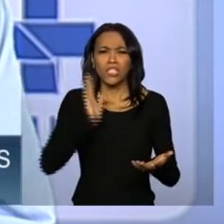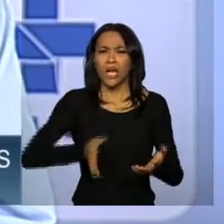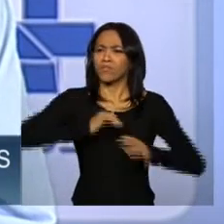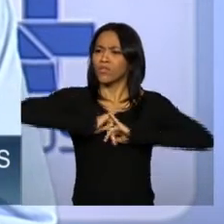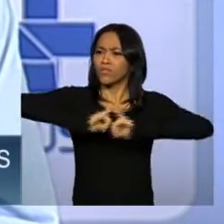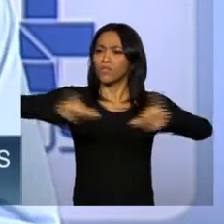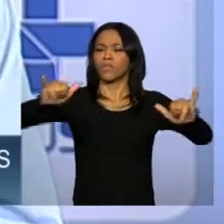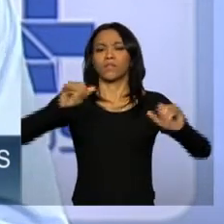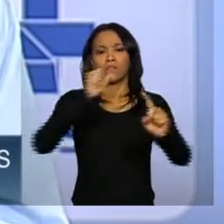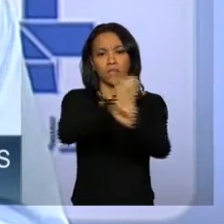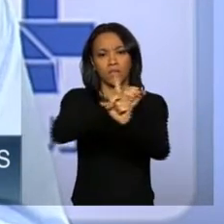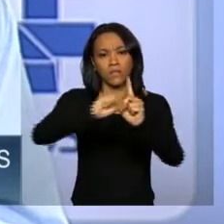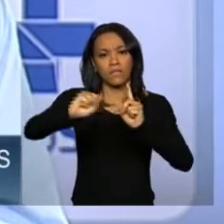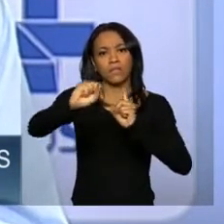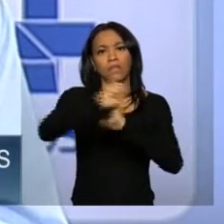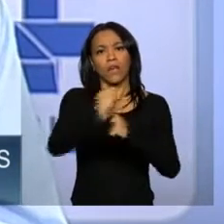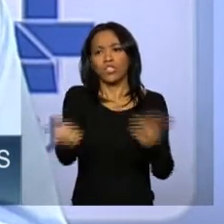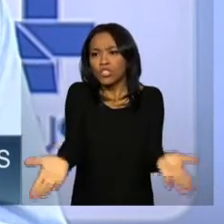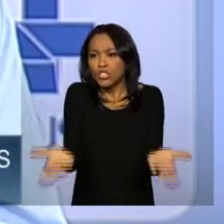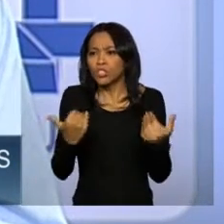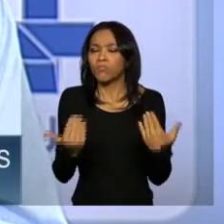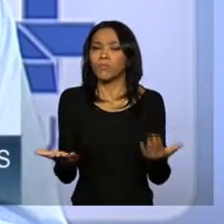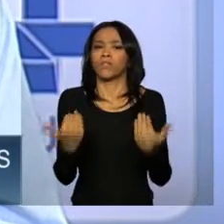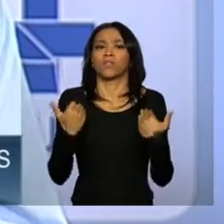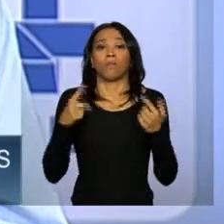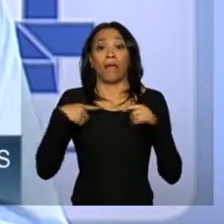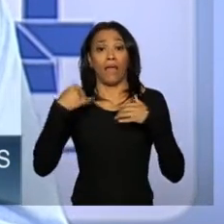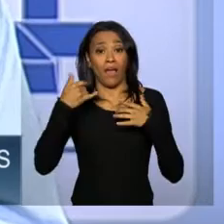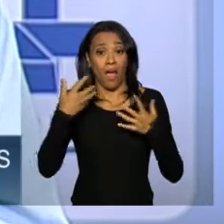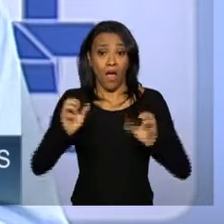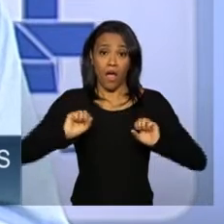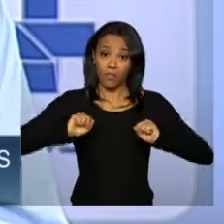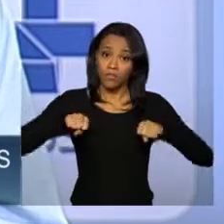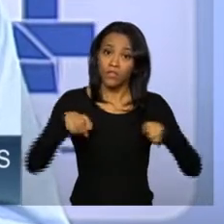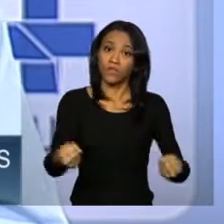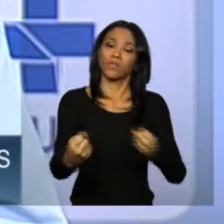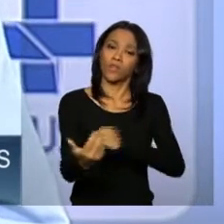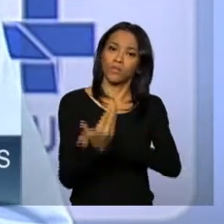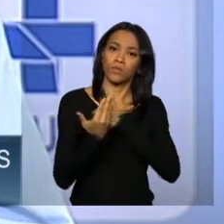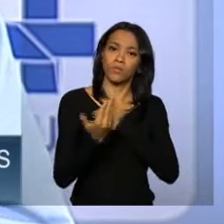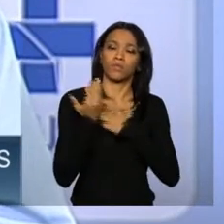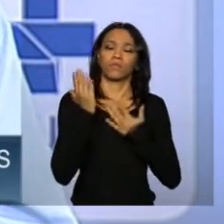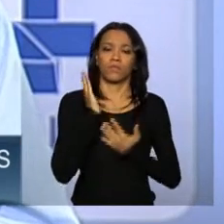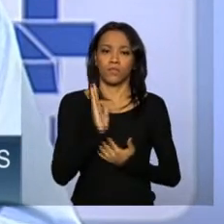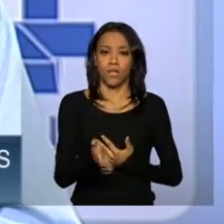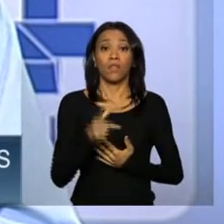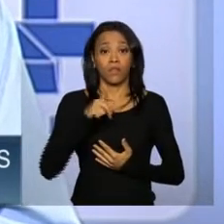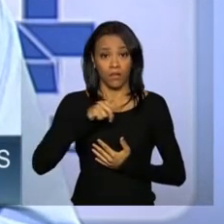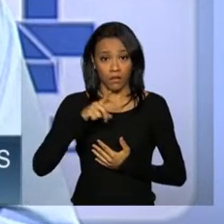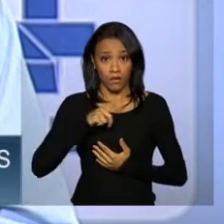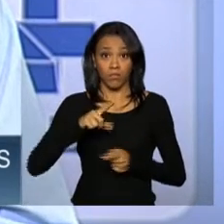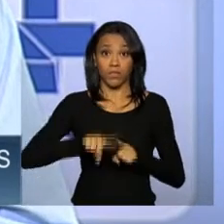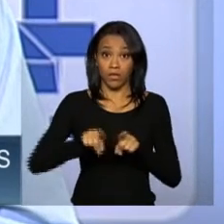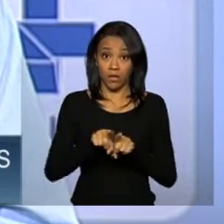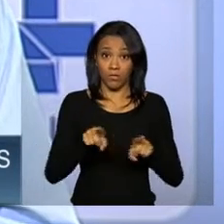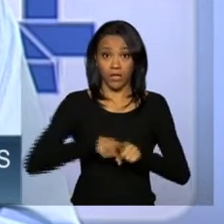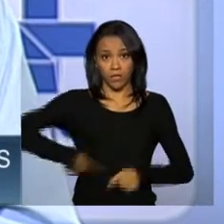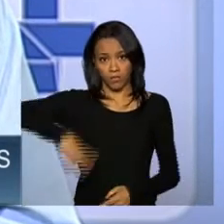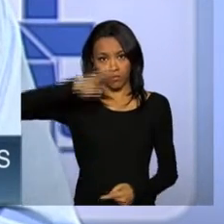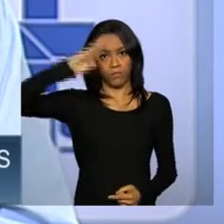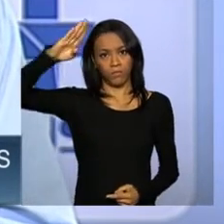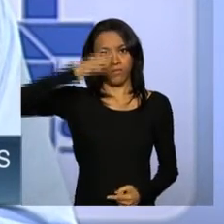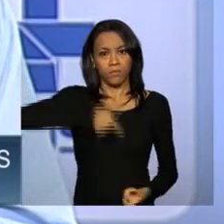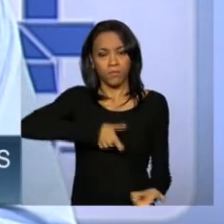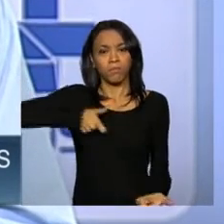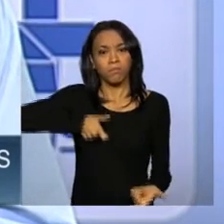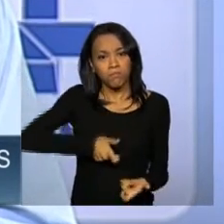conclamados a aderir a esse esforço. Nós teremos a participação, já temos a participação das Forças Armadas, da